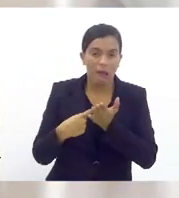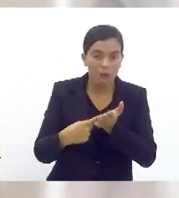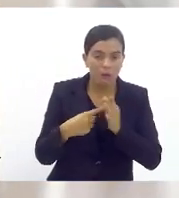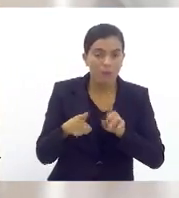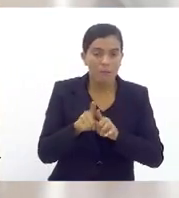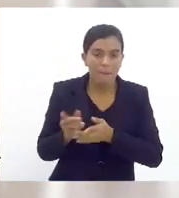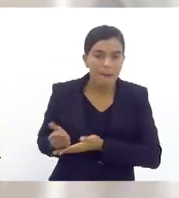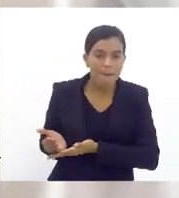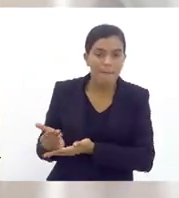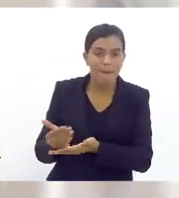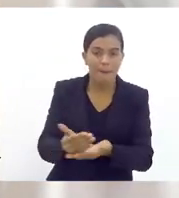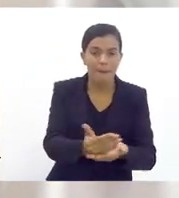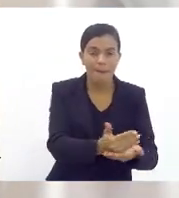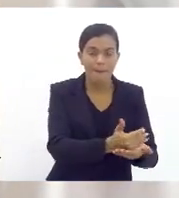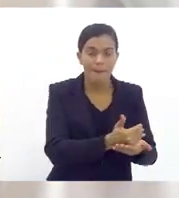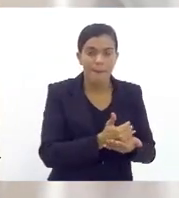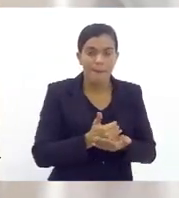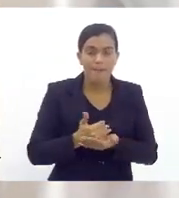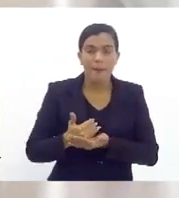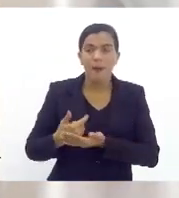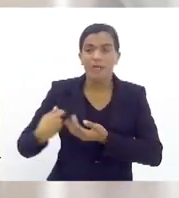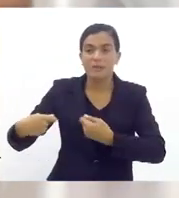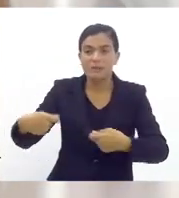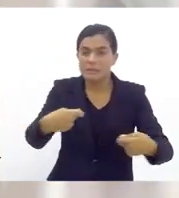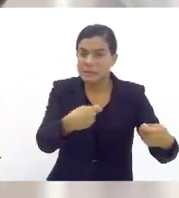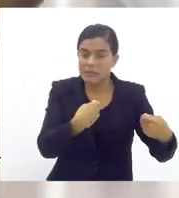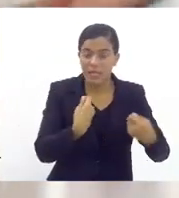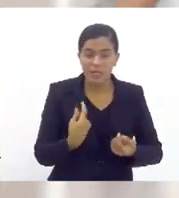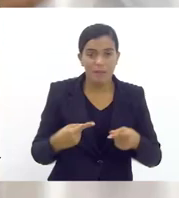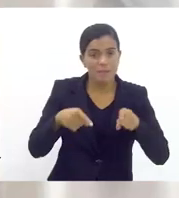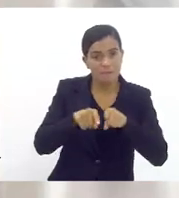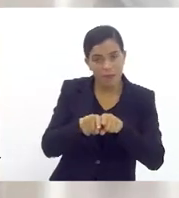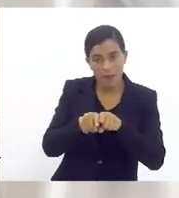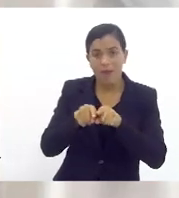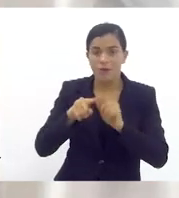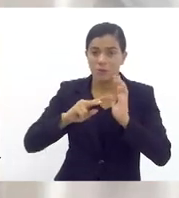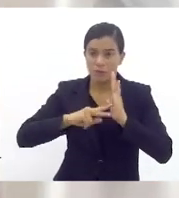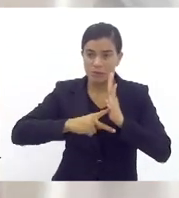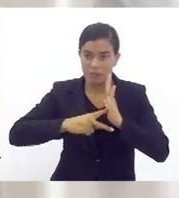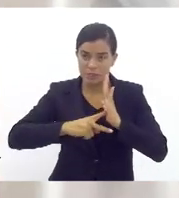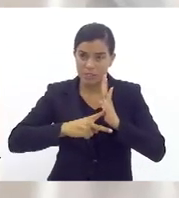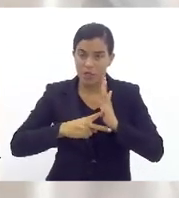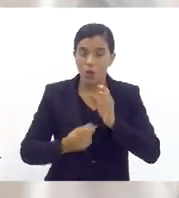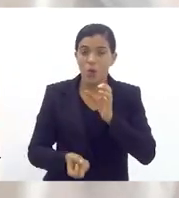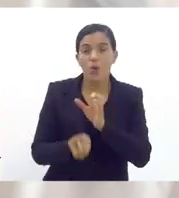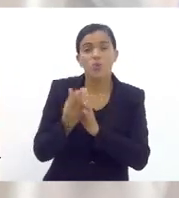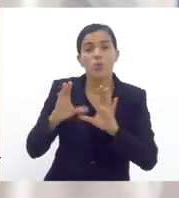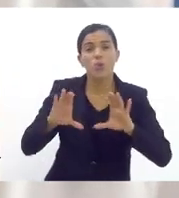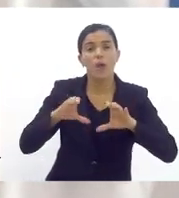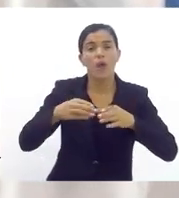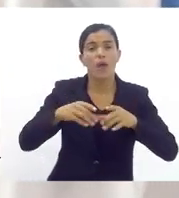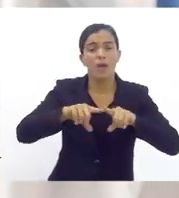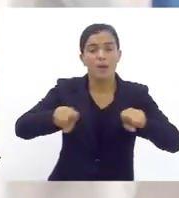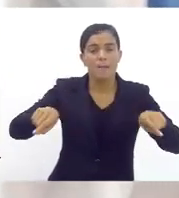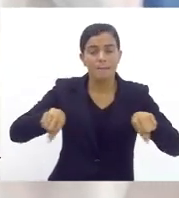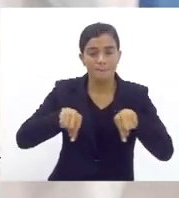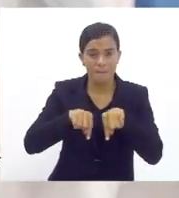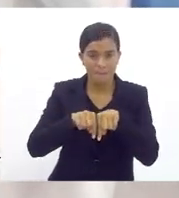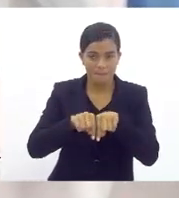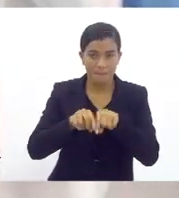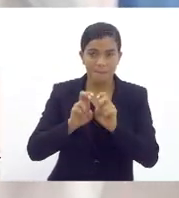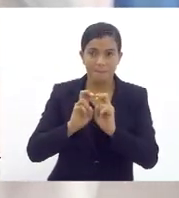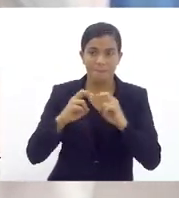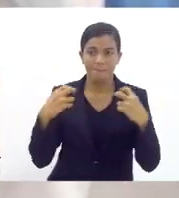lendo aqui as nossas demandas em parceria com o sindicato, construir uma mesa coletiva. Eu acho que